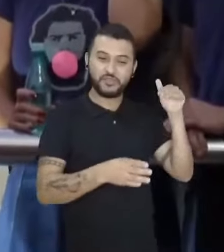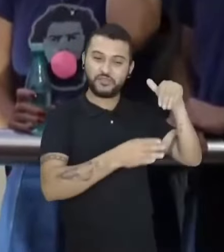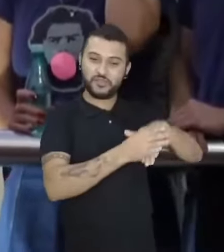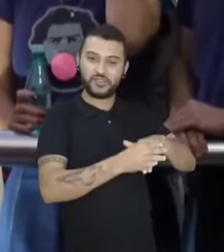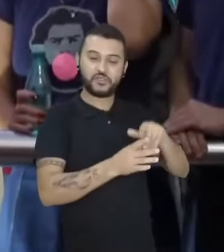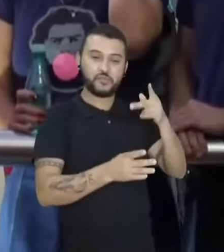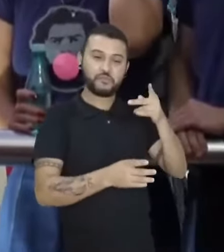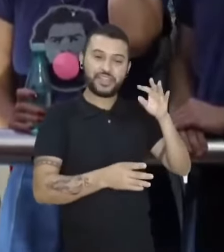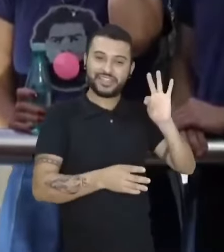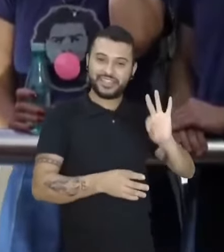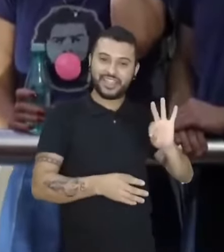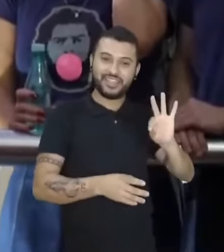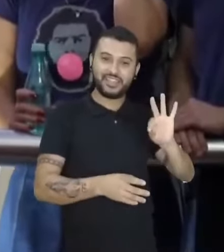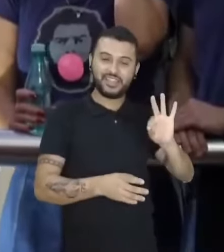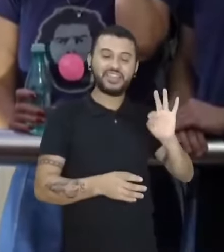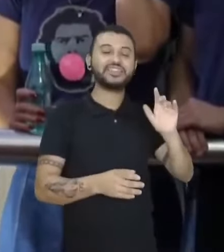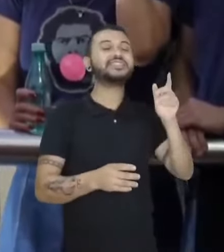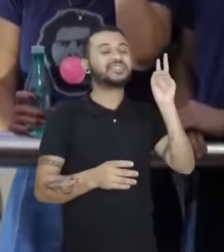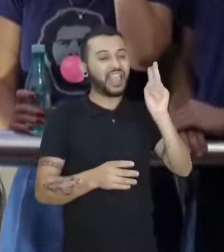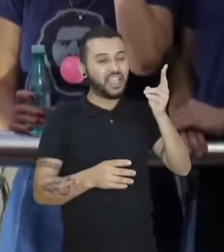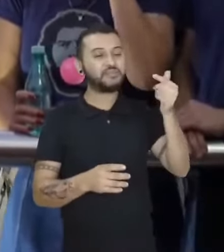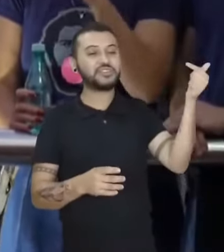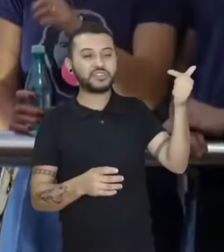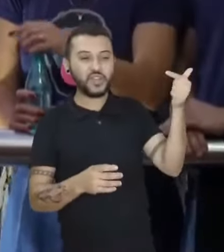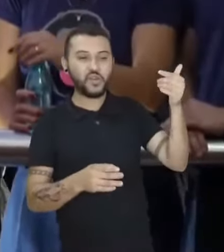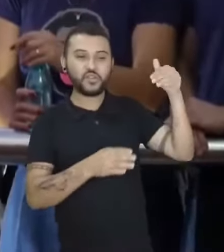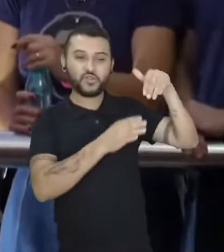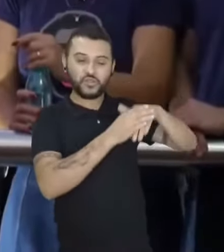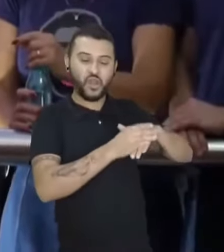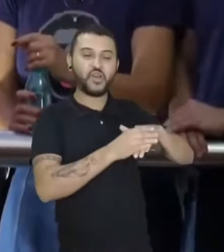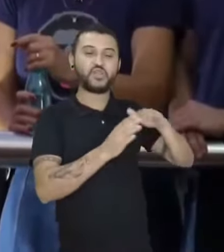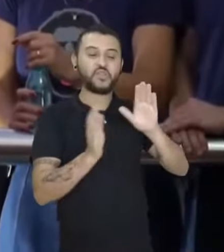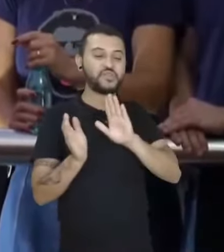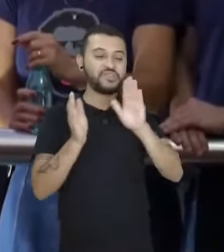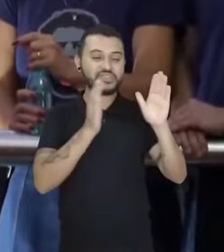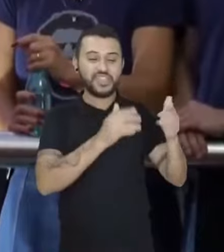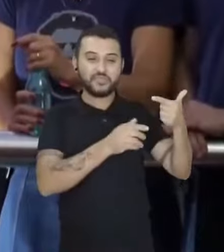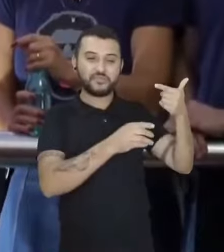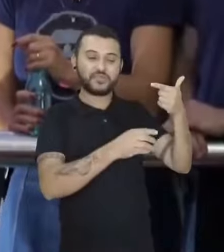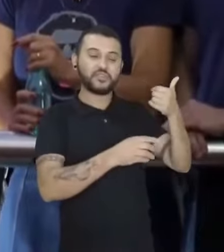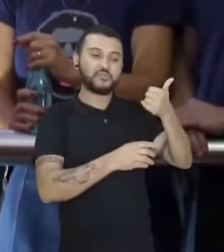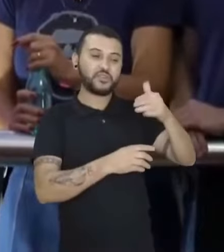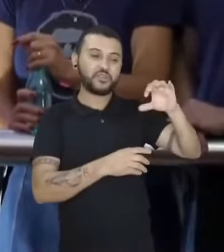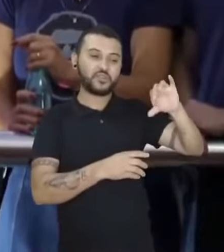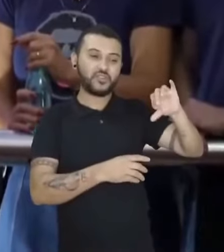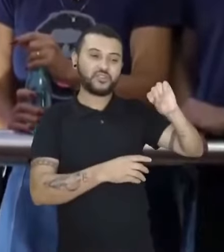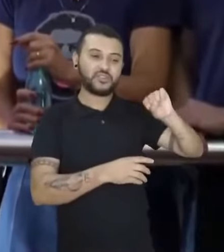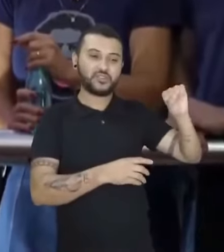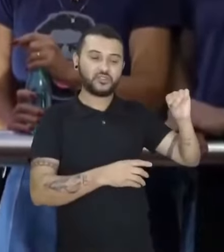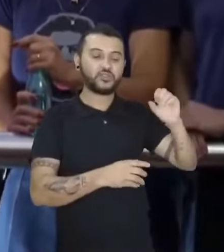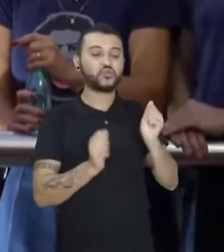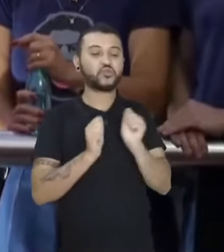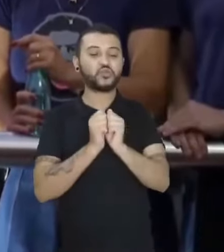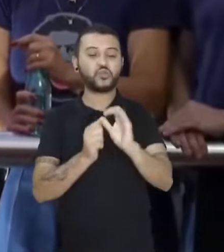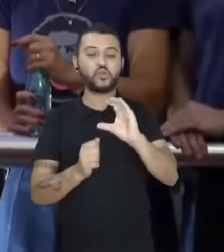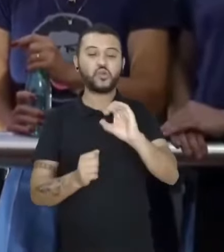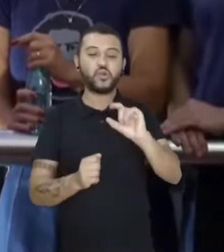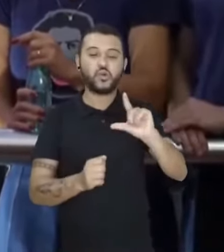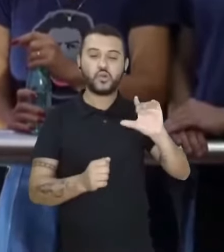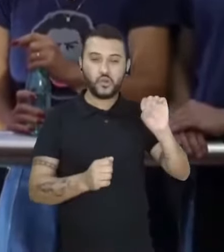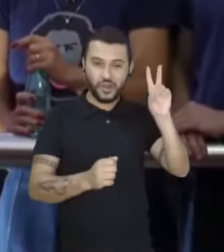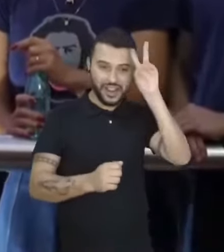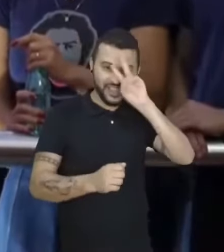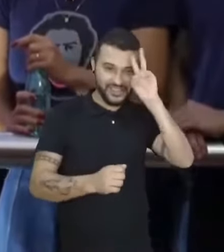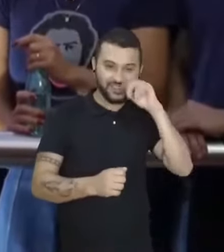PT, a gente foi para o segundo turno. A gente foi para o segundo turno em 89 com o Collor, vocês estão